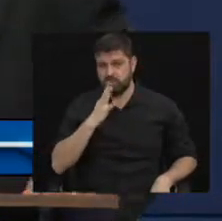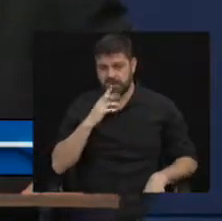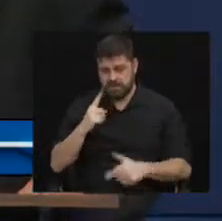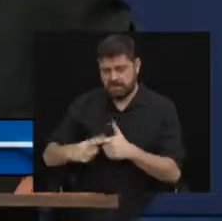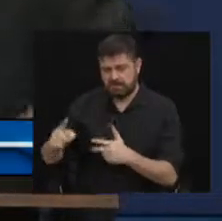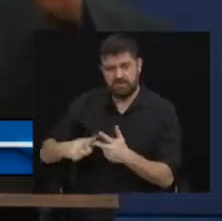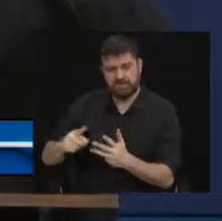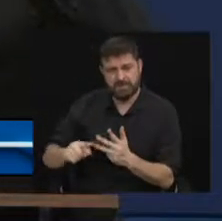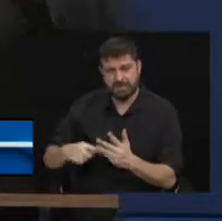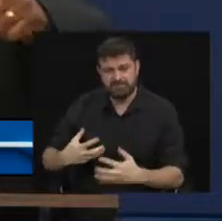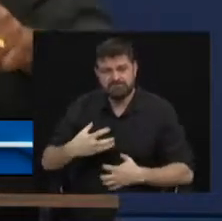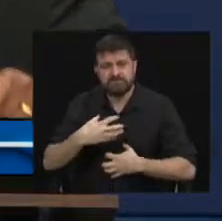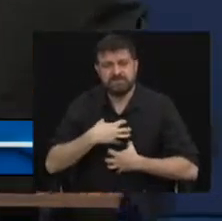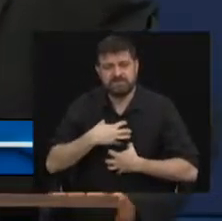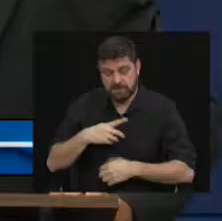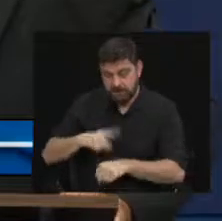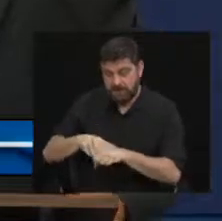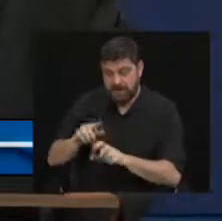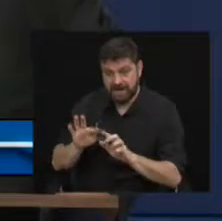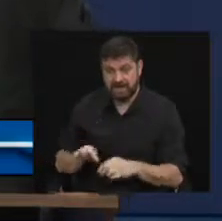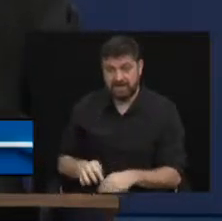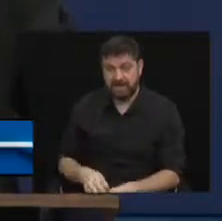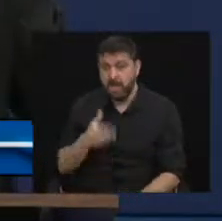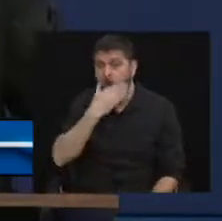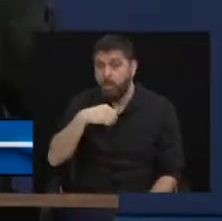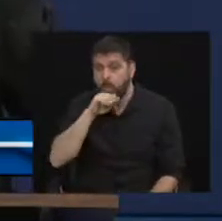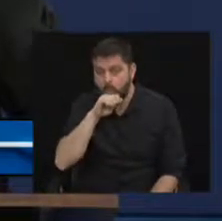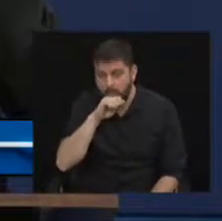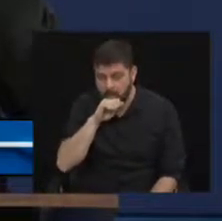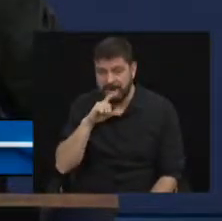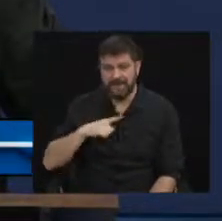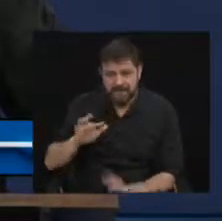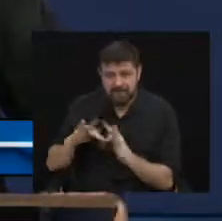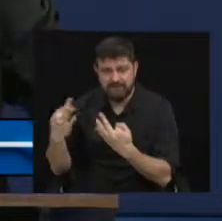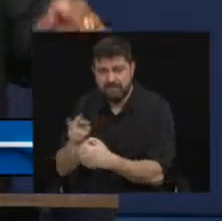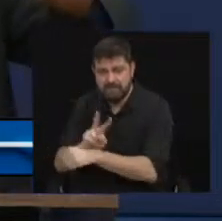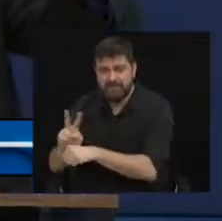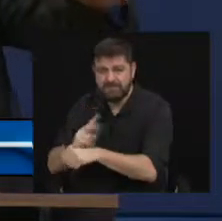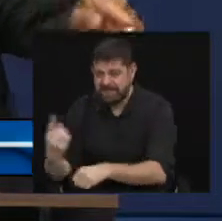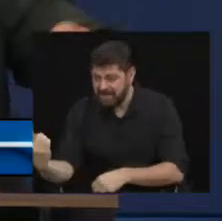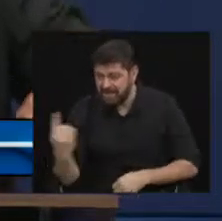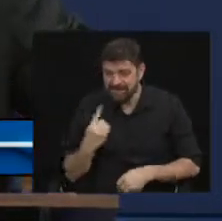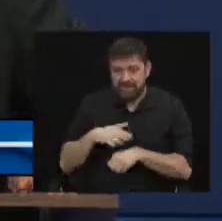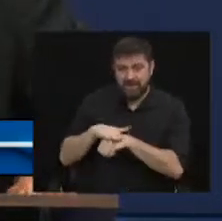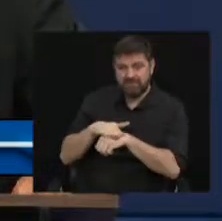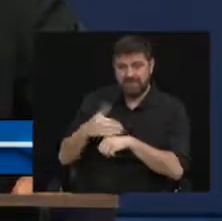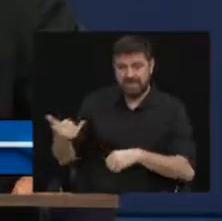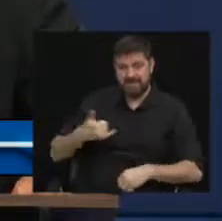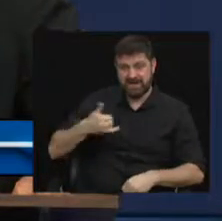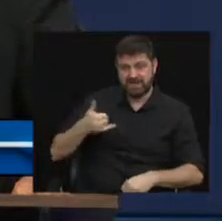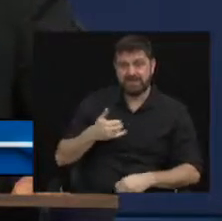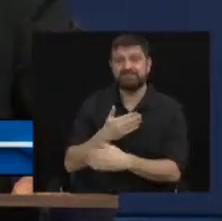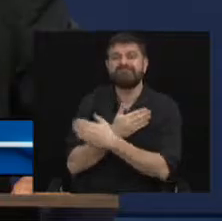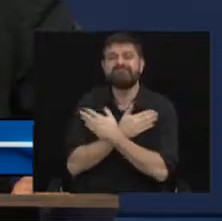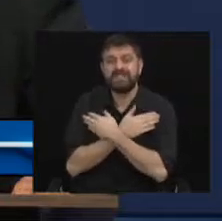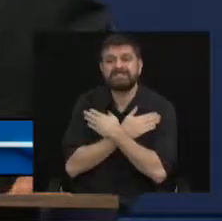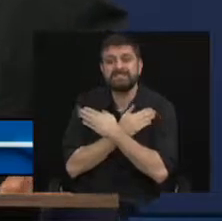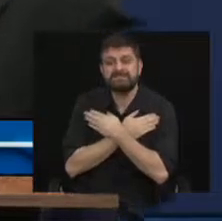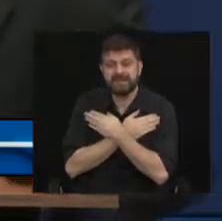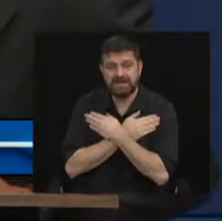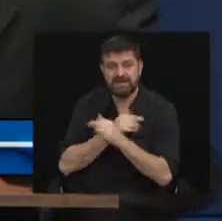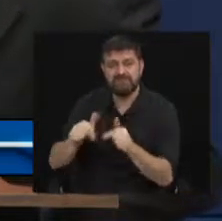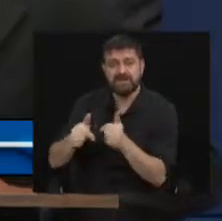país. Nós sentimos na pele, vereador Edson Ribeiro, porque aonde a gente mora é o primeiro lugar que sente a falta de uma